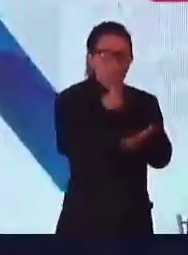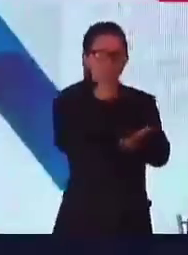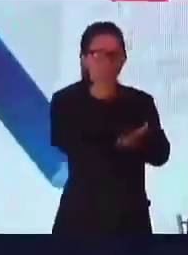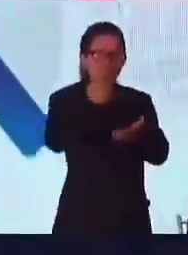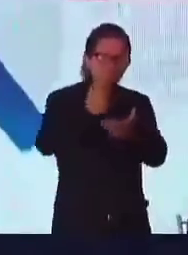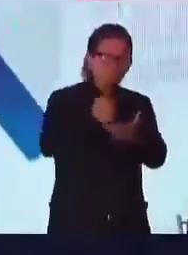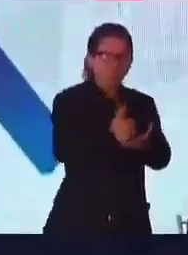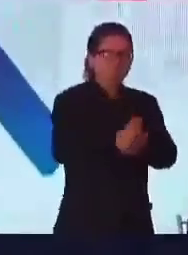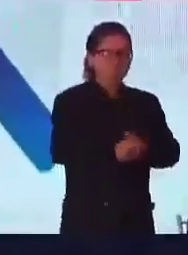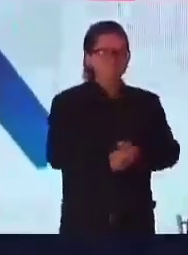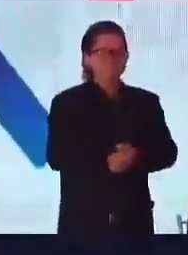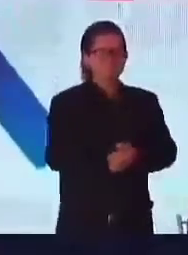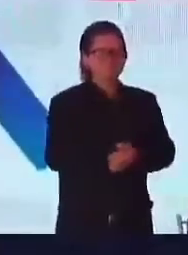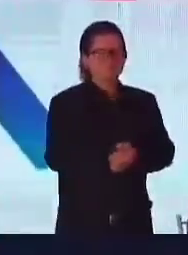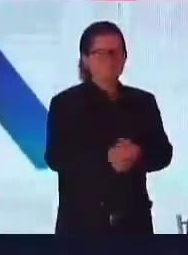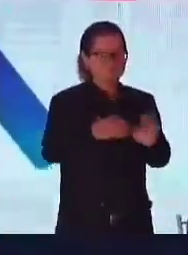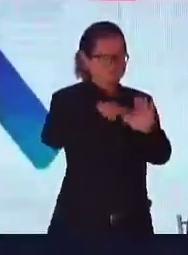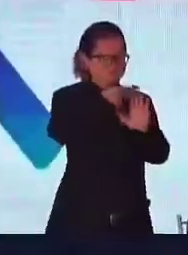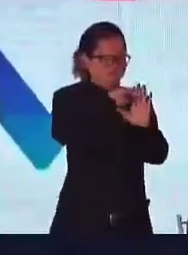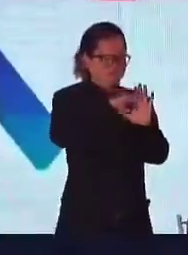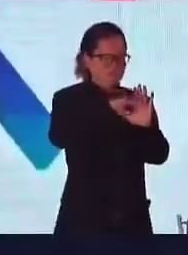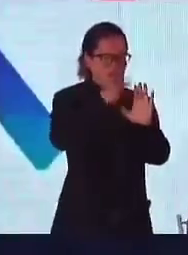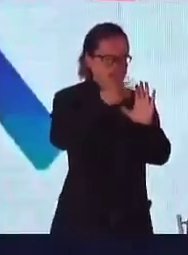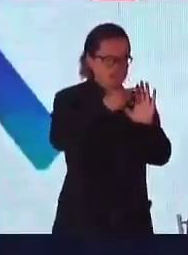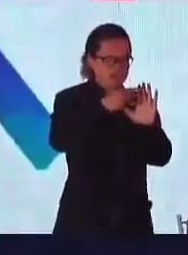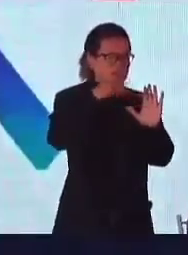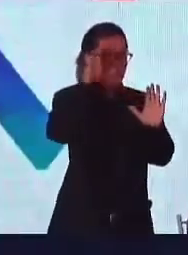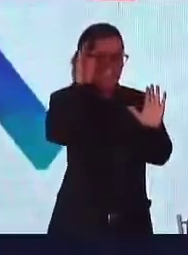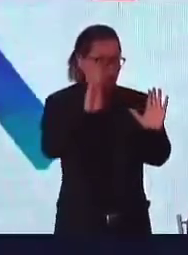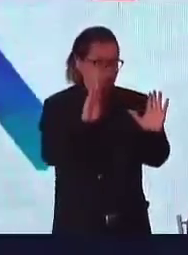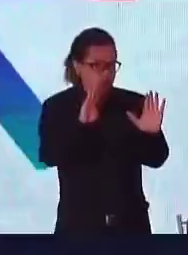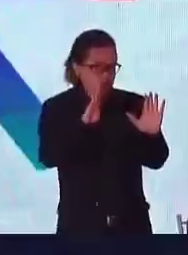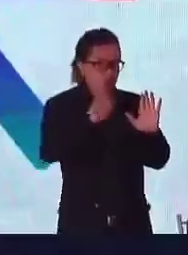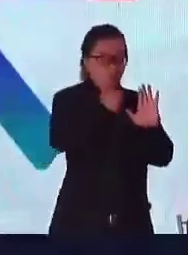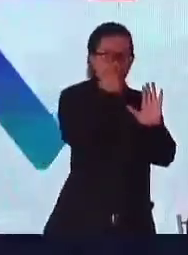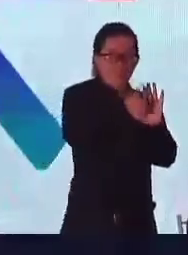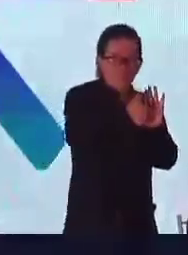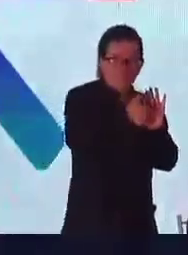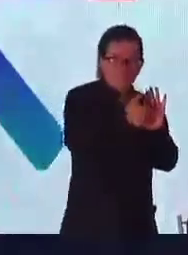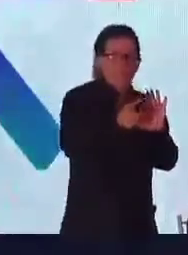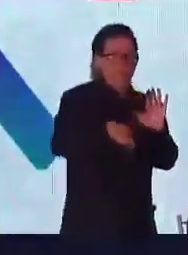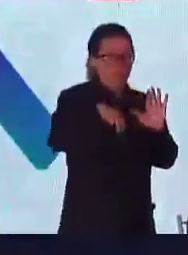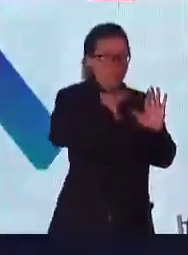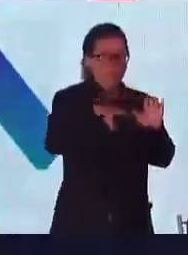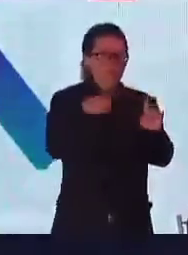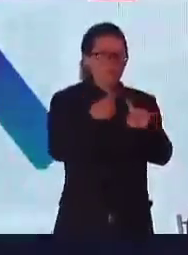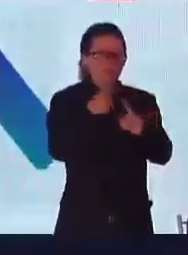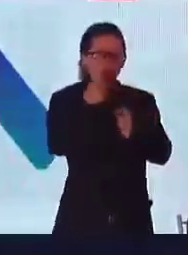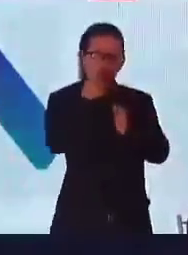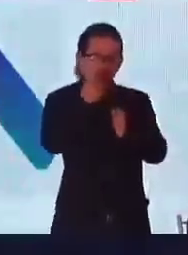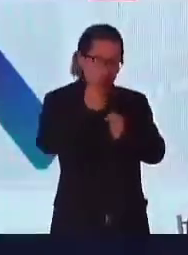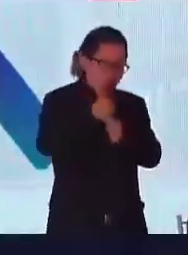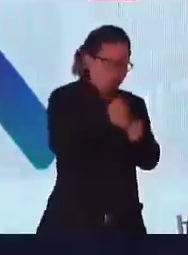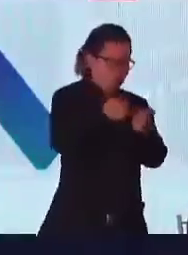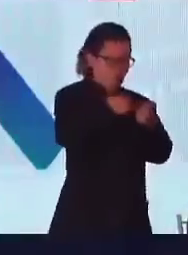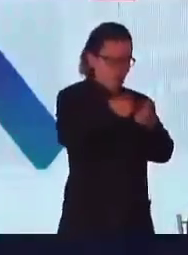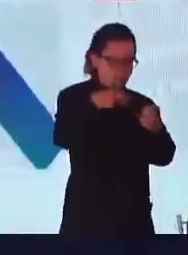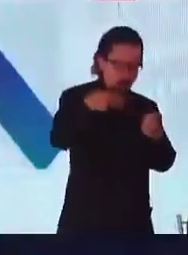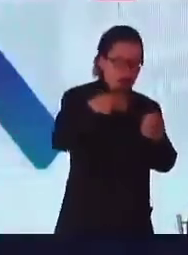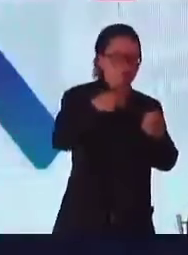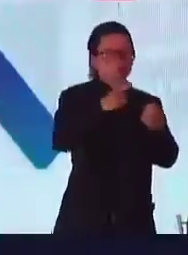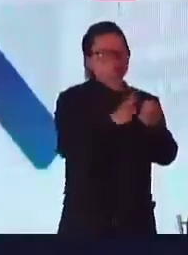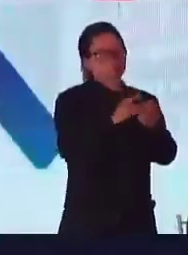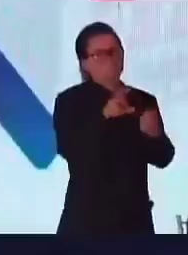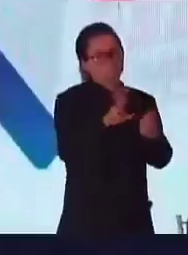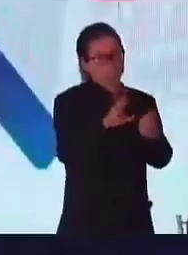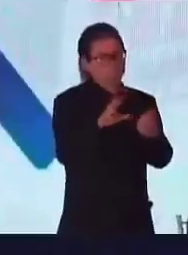A 3ª posição no Brasil e a 1ª no Nordeste em cobertura de bolsas para estudantes no mestrado. Em termos